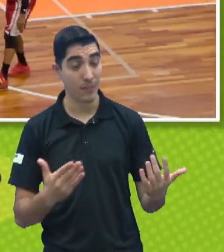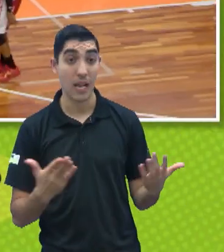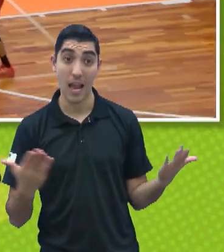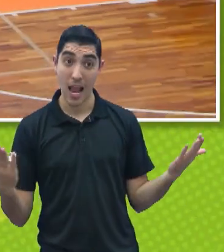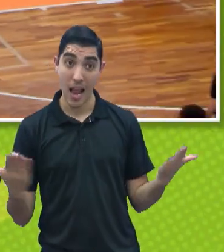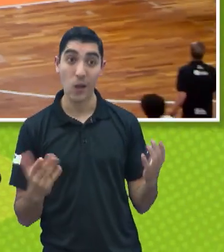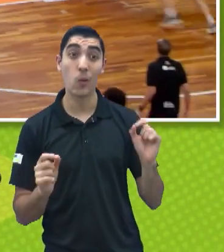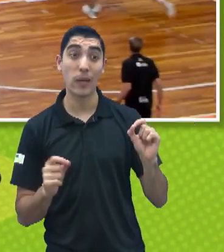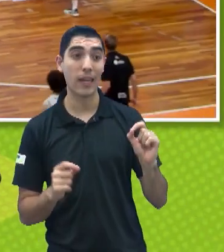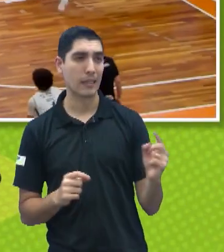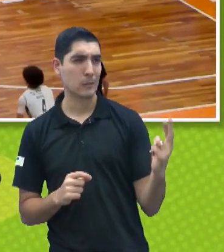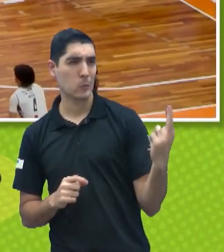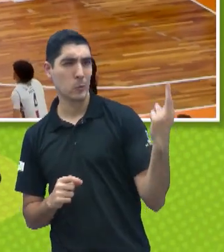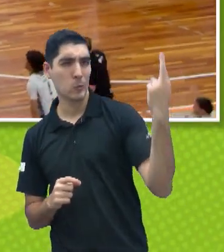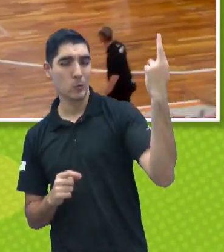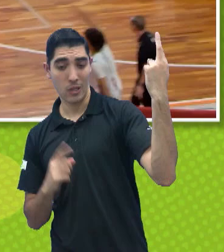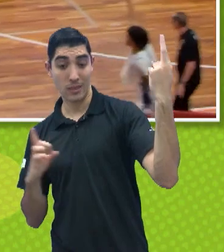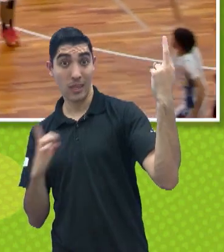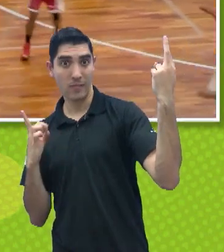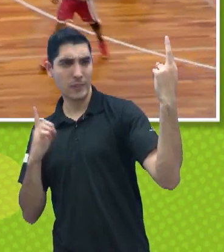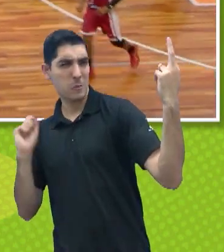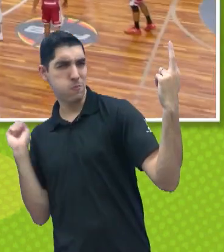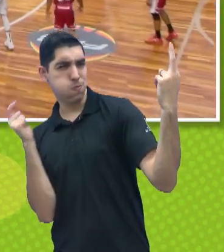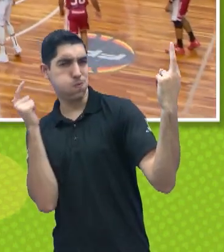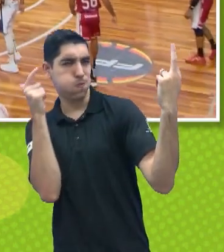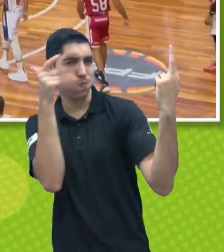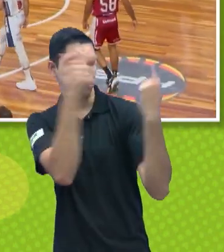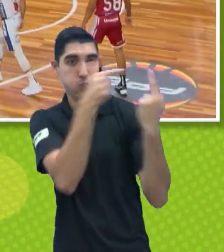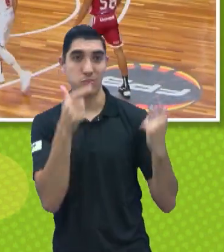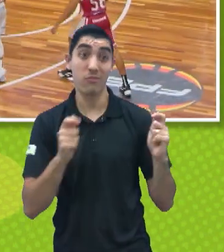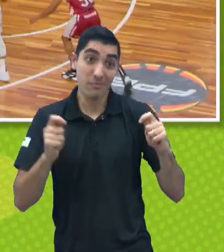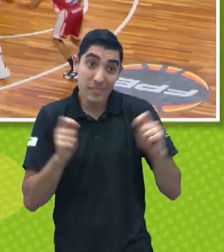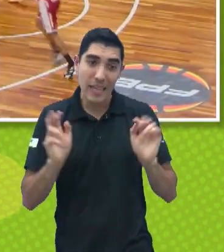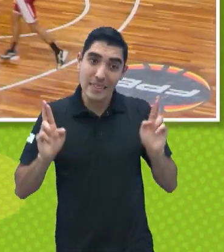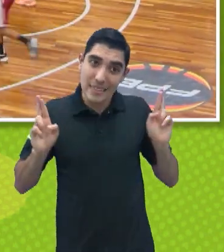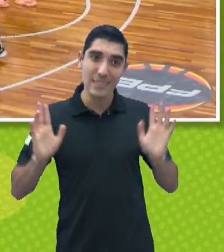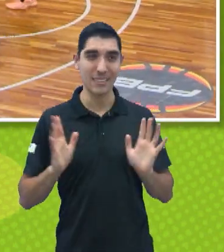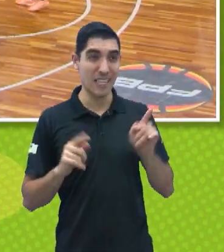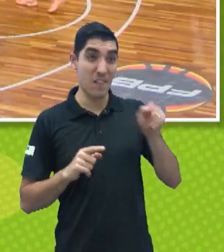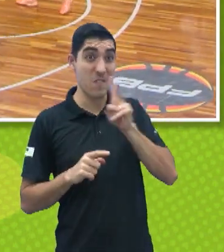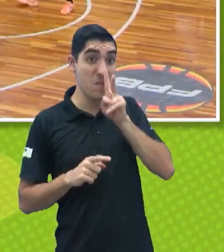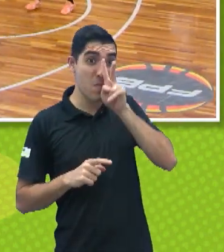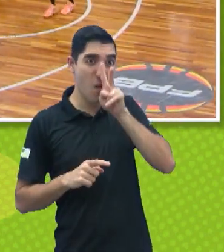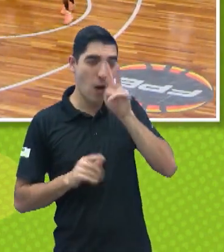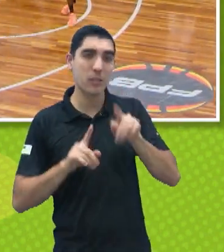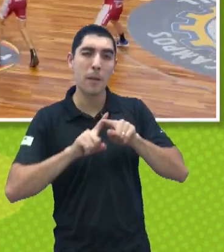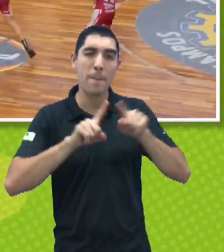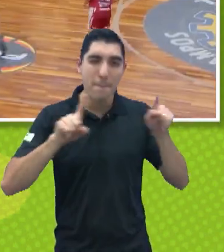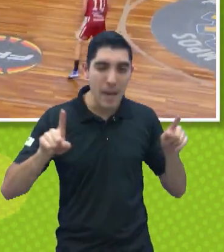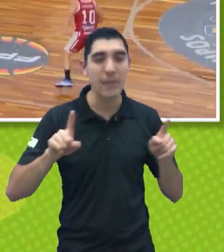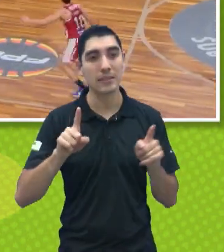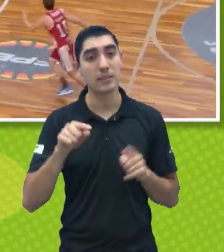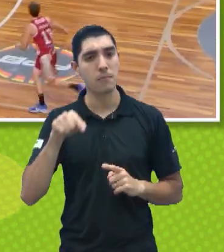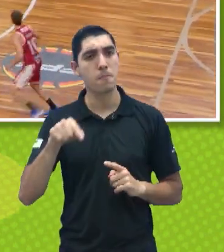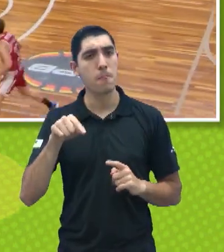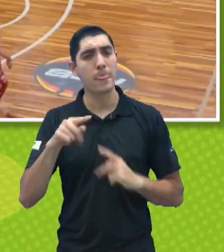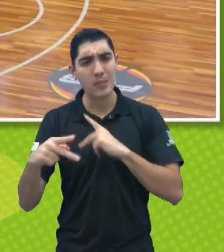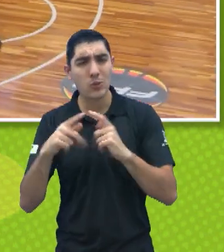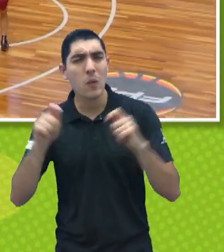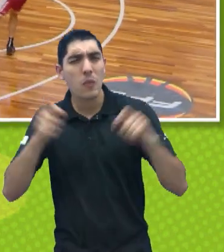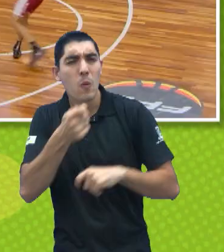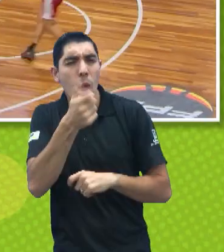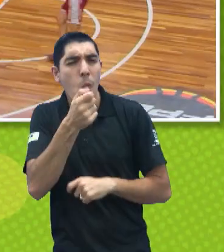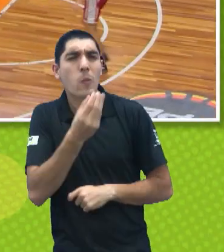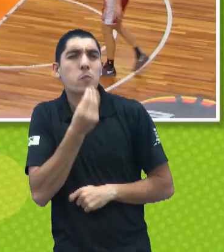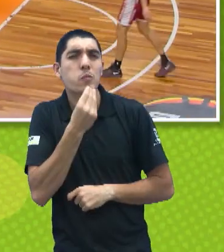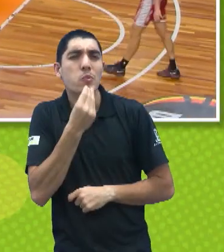É possível, mas não é impossível. Jogando aqui em São José, por muito tempo, o São José esteve até próximo de conquistar a vitória. Precisa